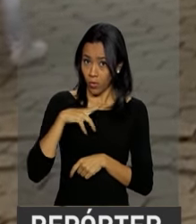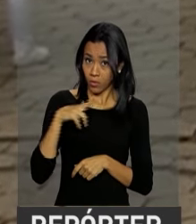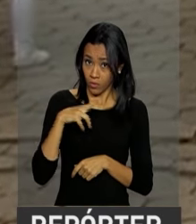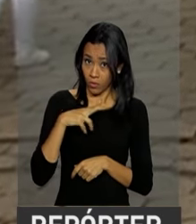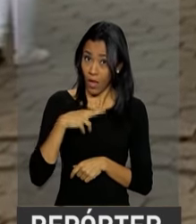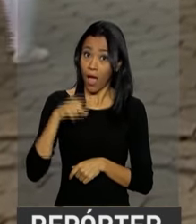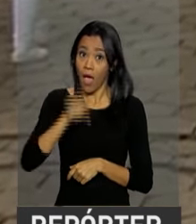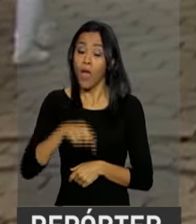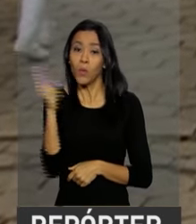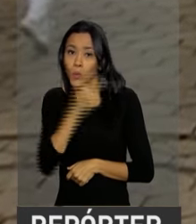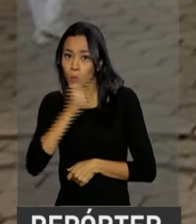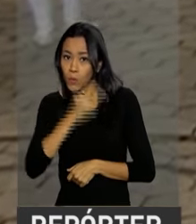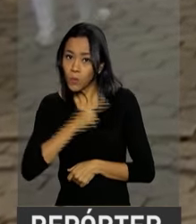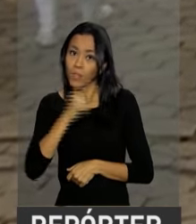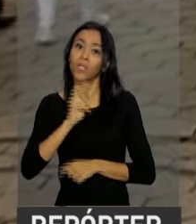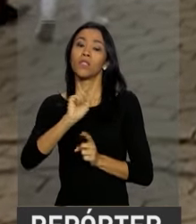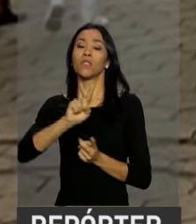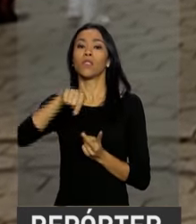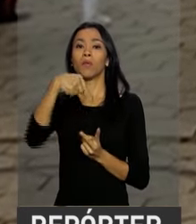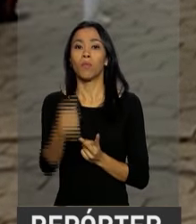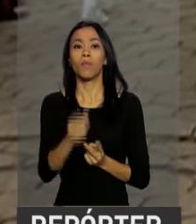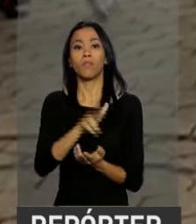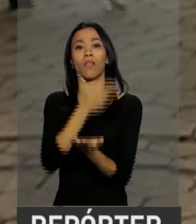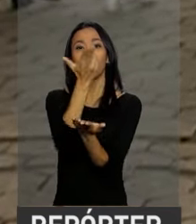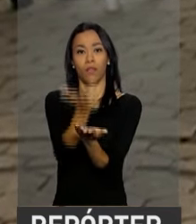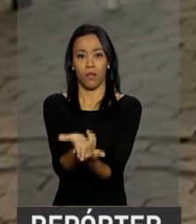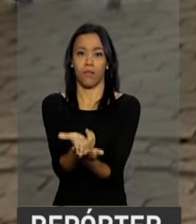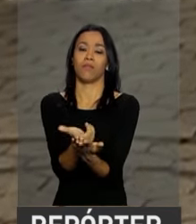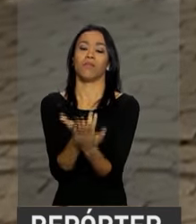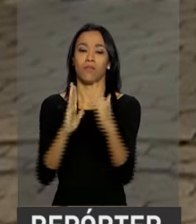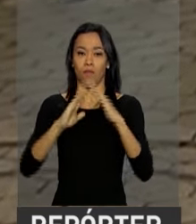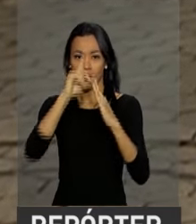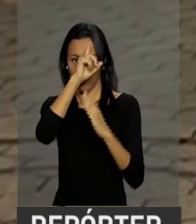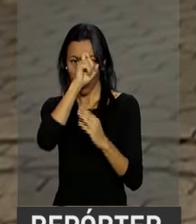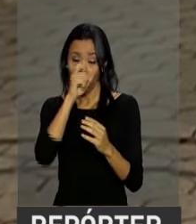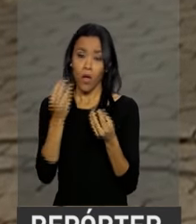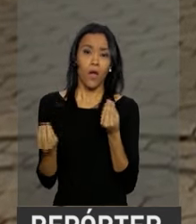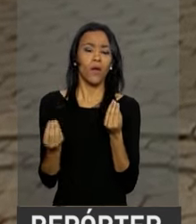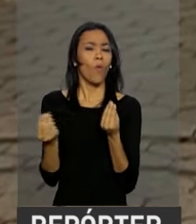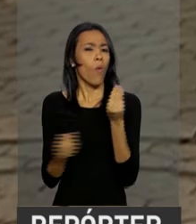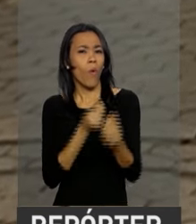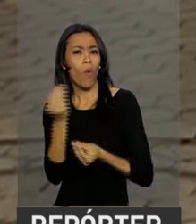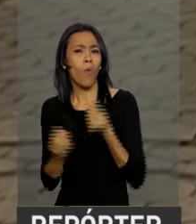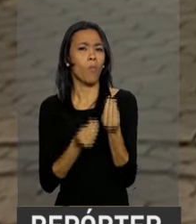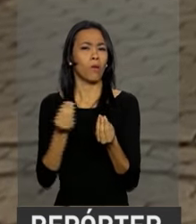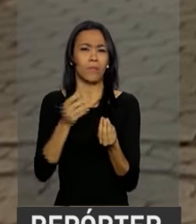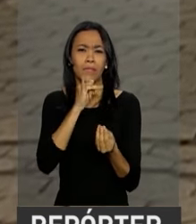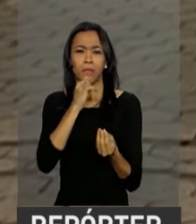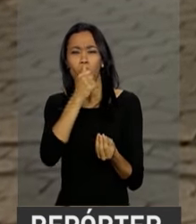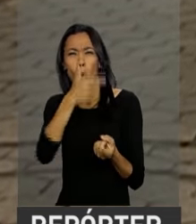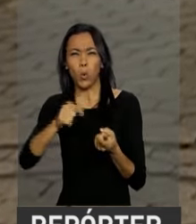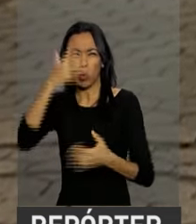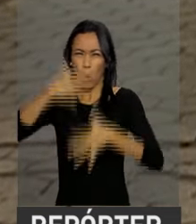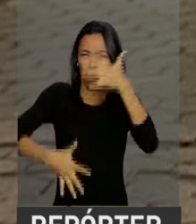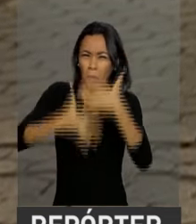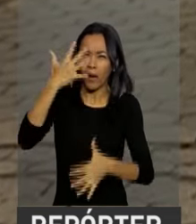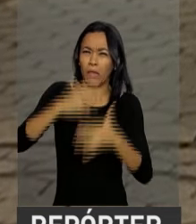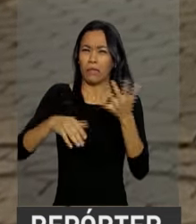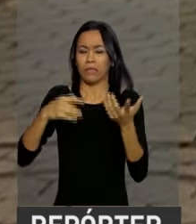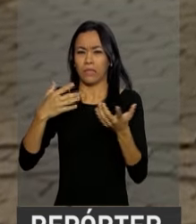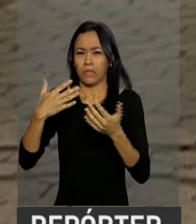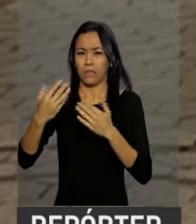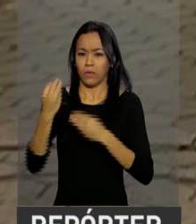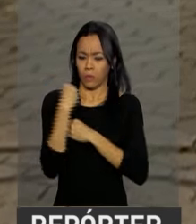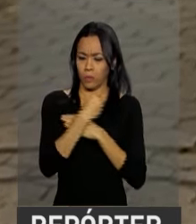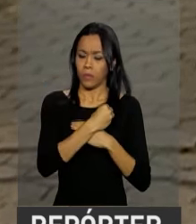de emergência, seguido de internação hospitalar. Já os procedimentos de alta complexidade mais comuns são